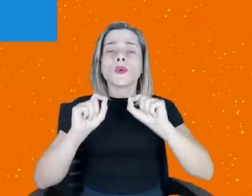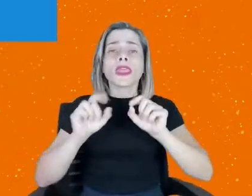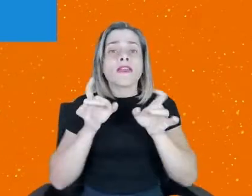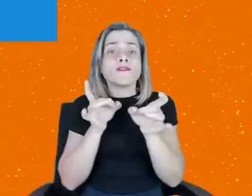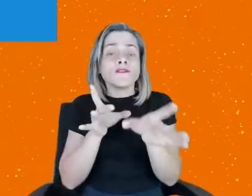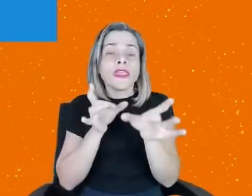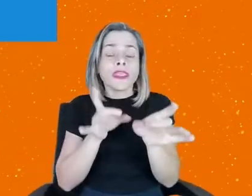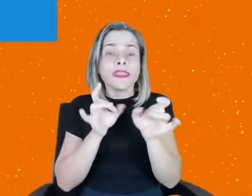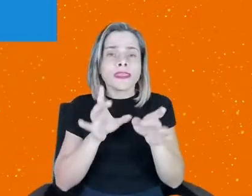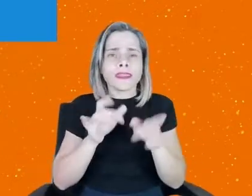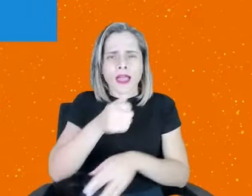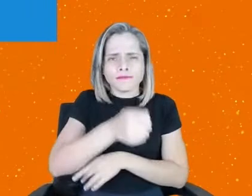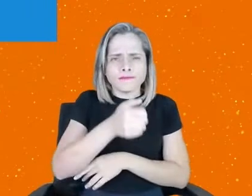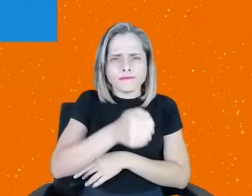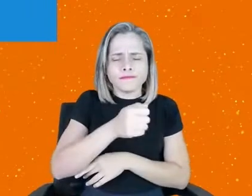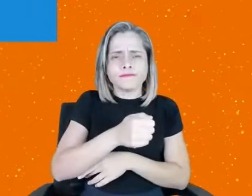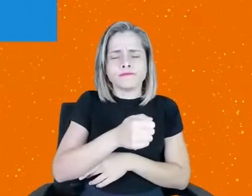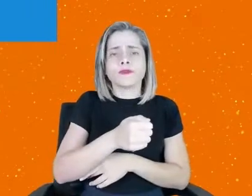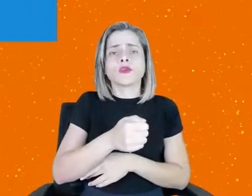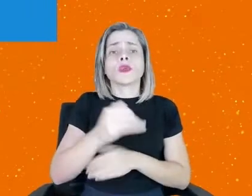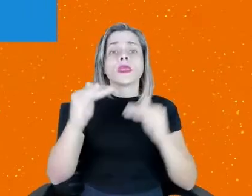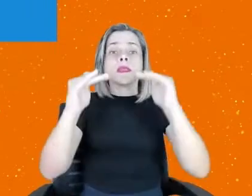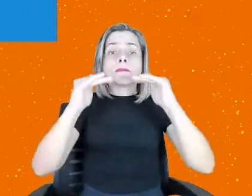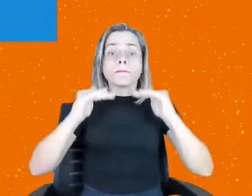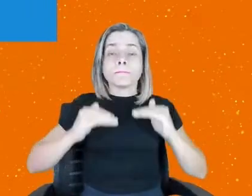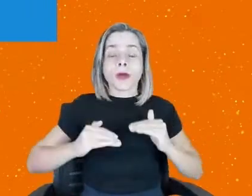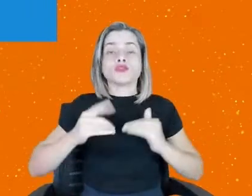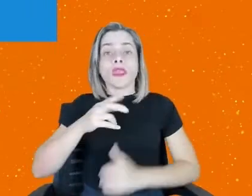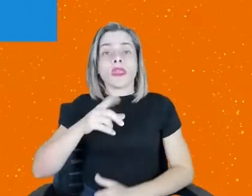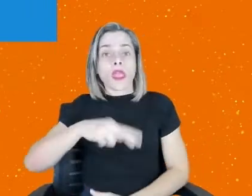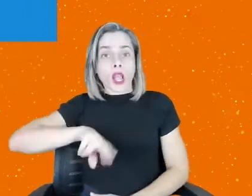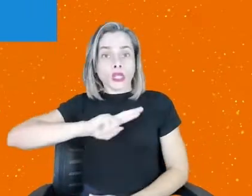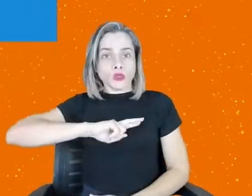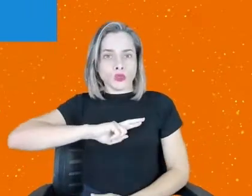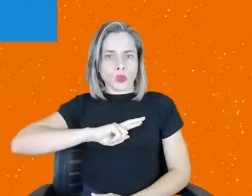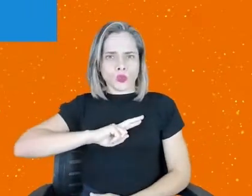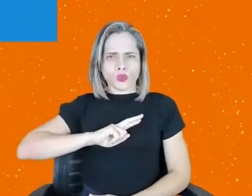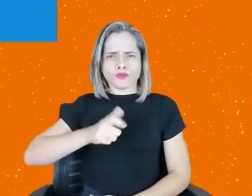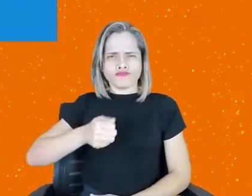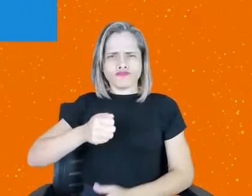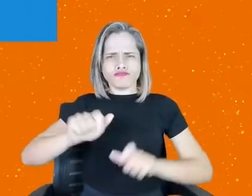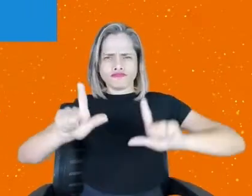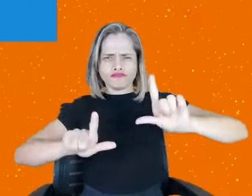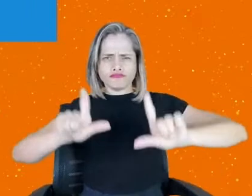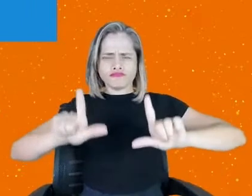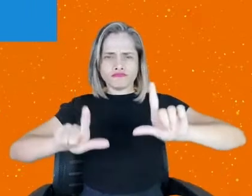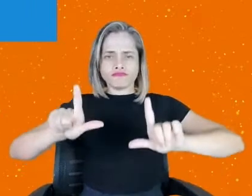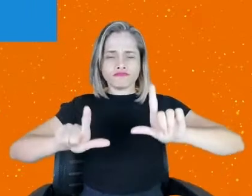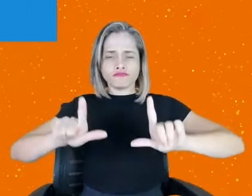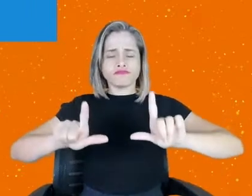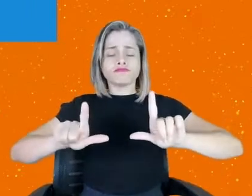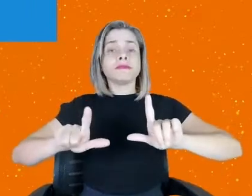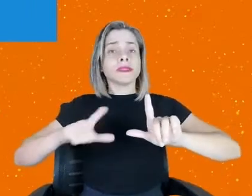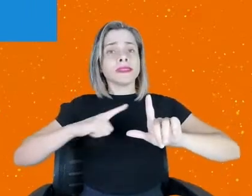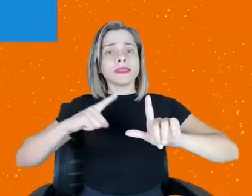Baixo no Canal religioso são dois tipos de clientes bem interessante para esse tipo de é de informação porque hoje eles vão não